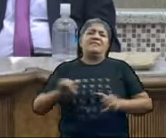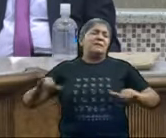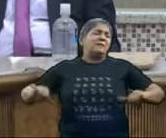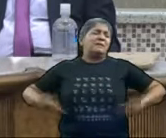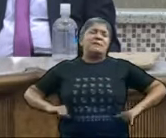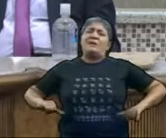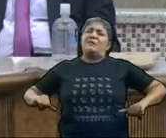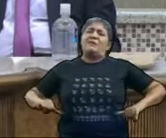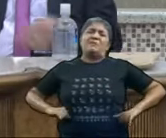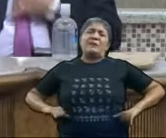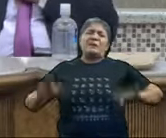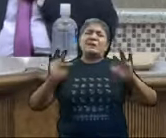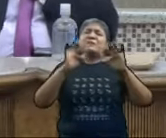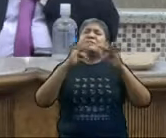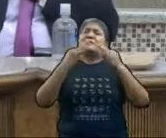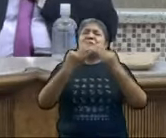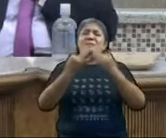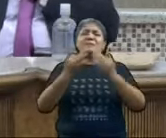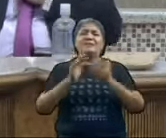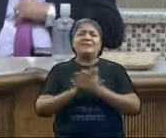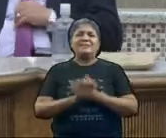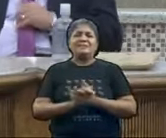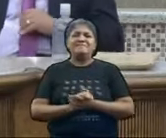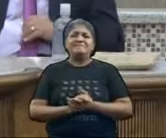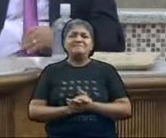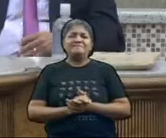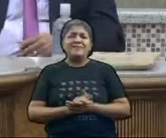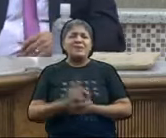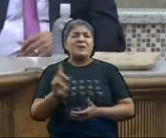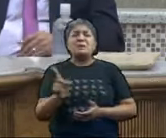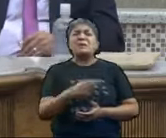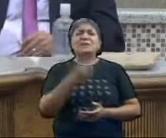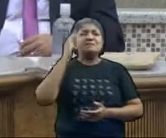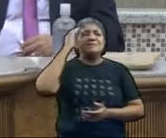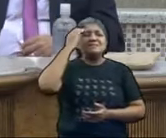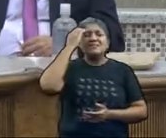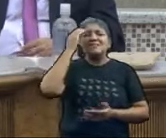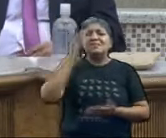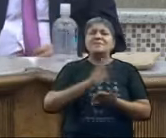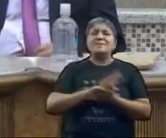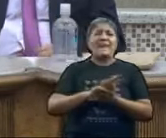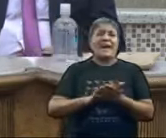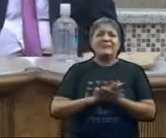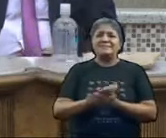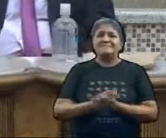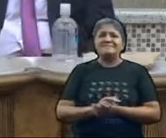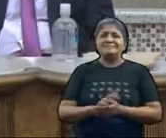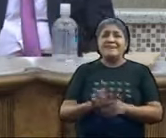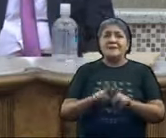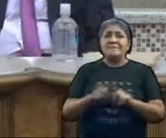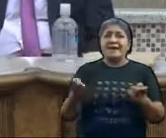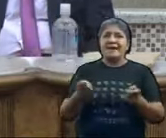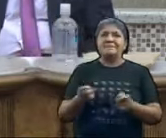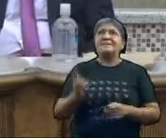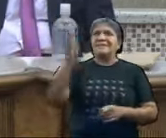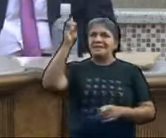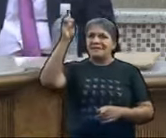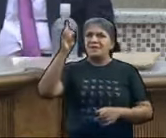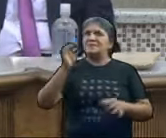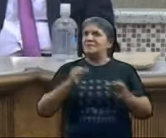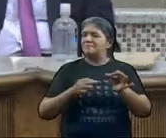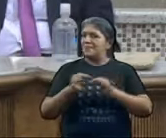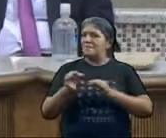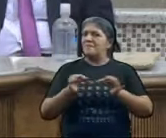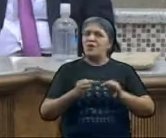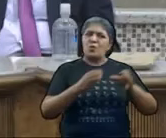dores que às vezes fogem à nossa percepção humana. Mas o texto está nos falando que Deus tem preparado um